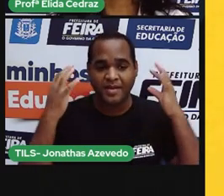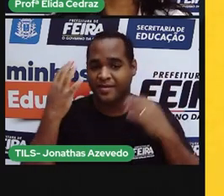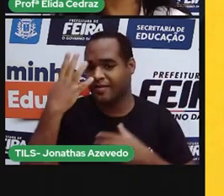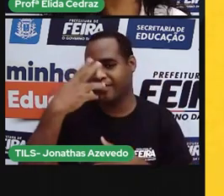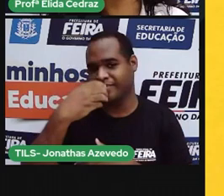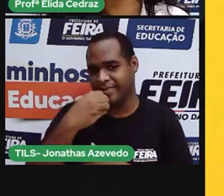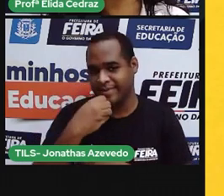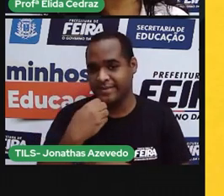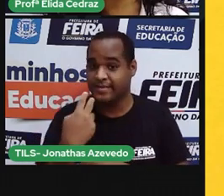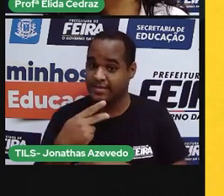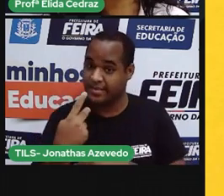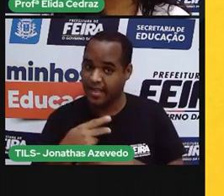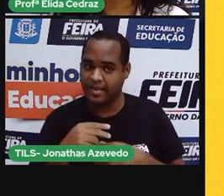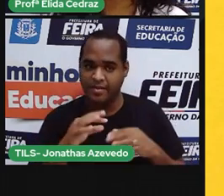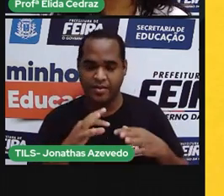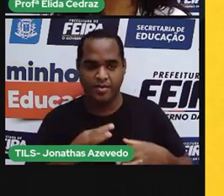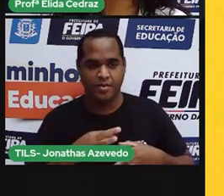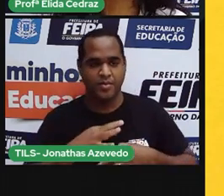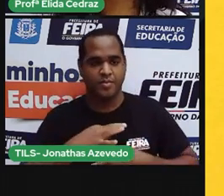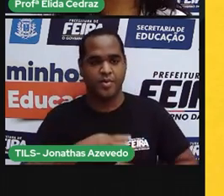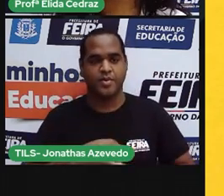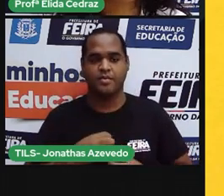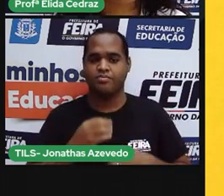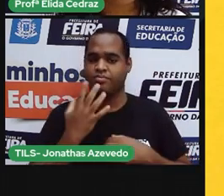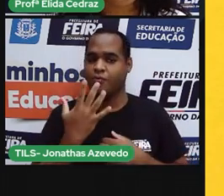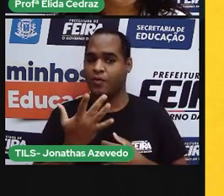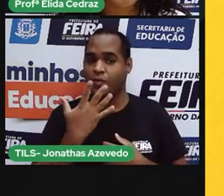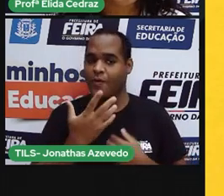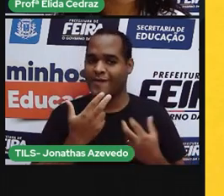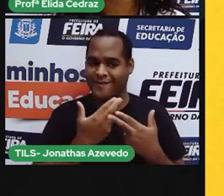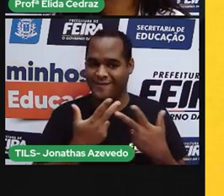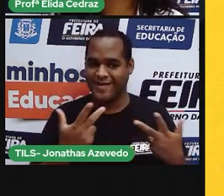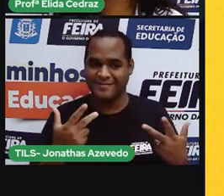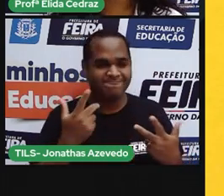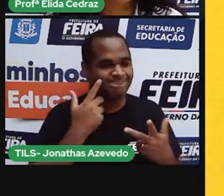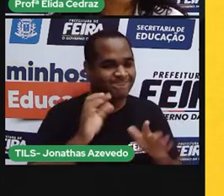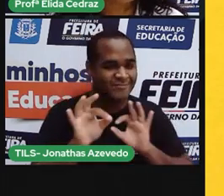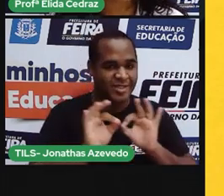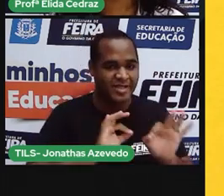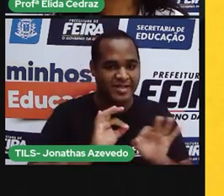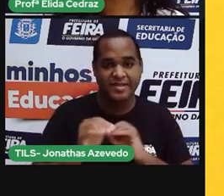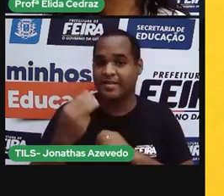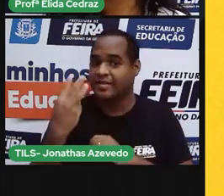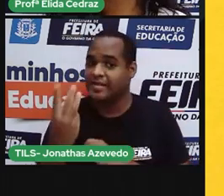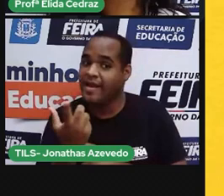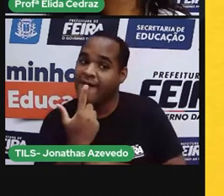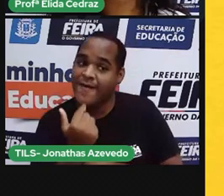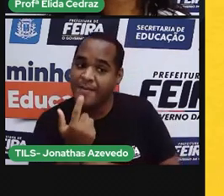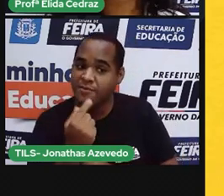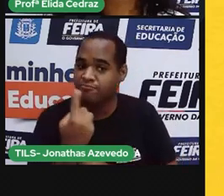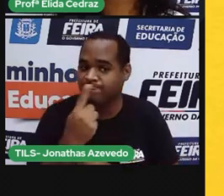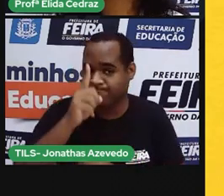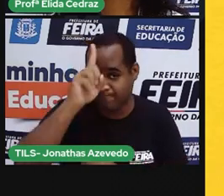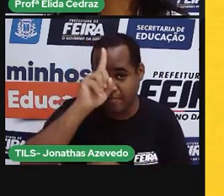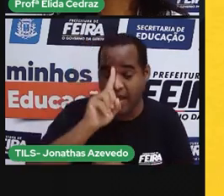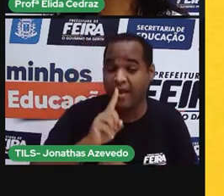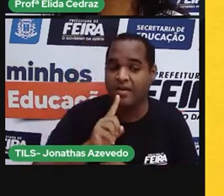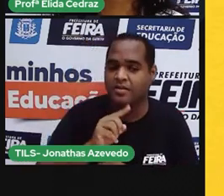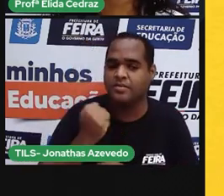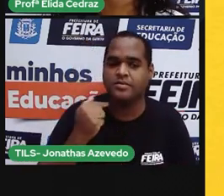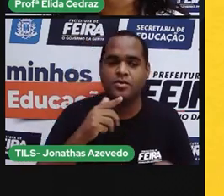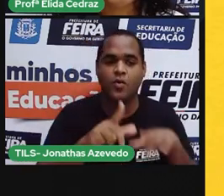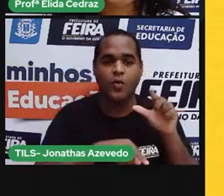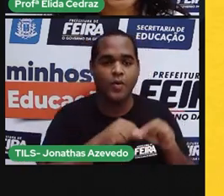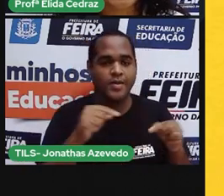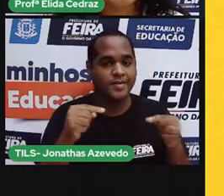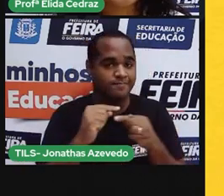Com botões coloridos, Olivia vai fazer um colar. Três vermelhos e um amarelo escolheu